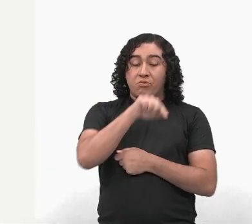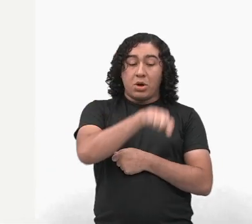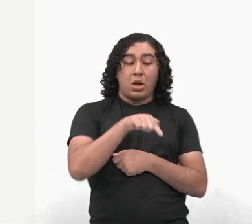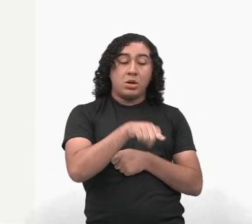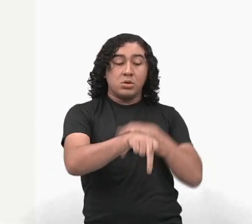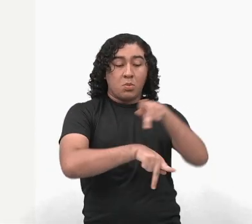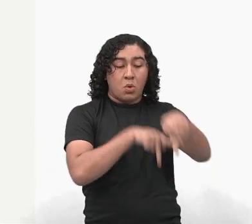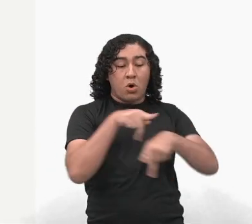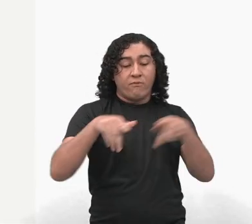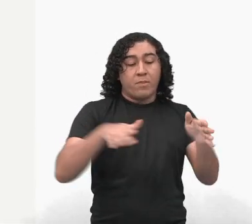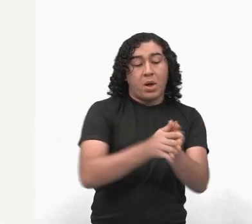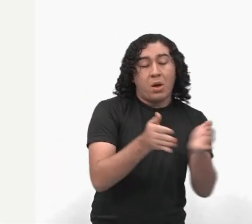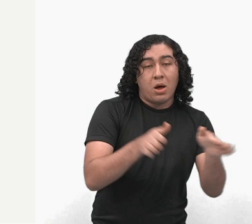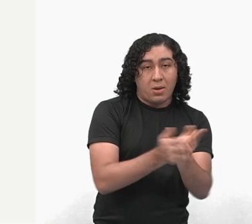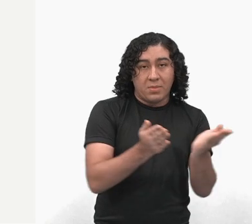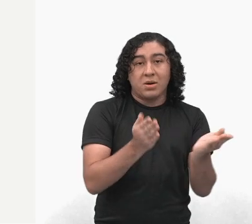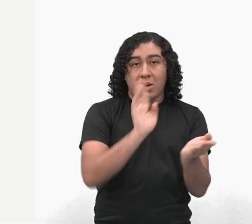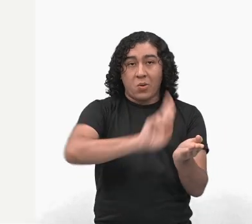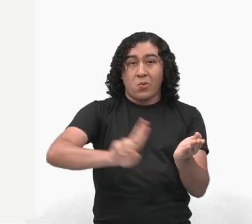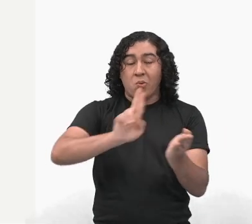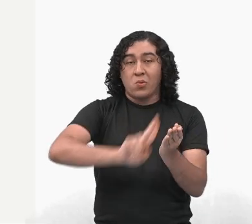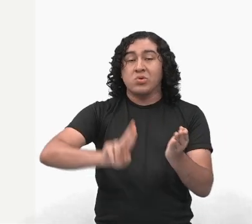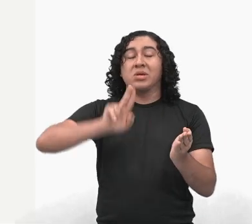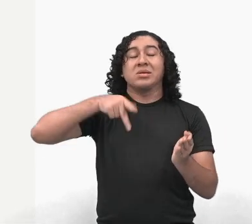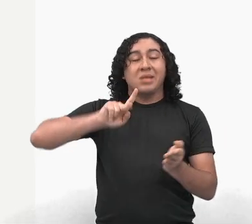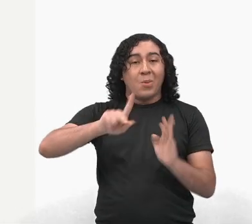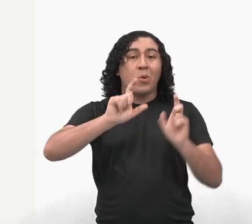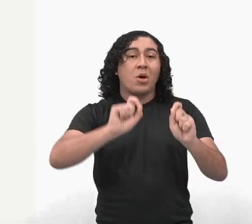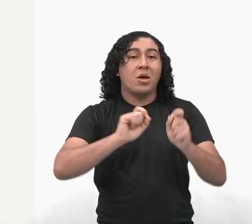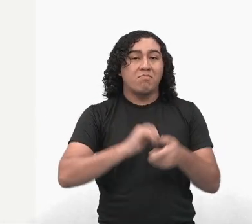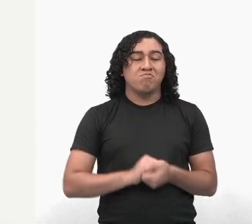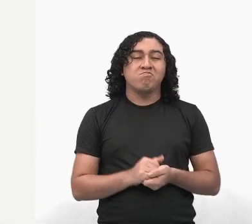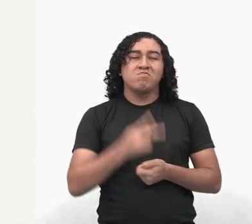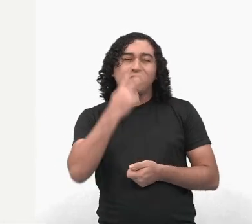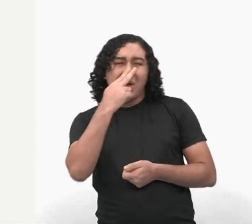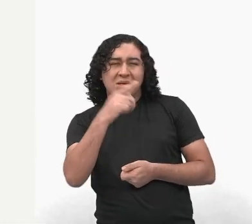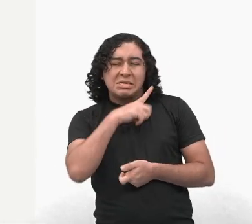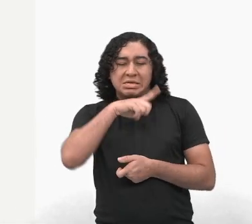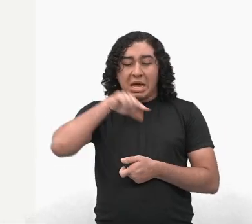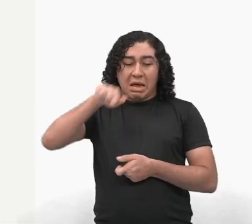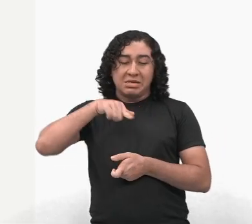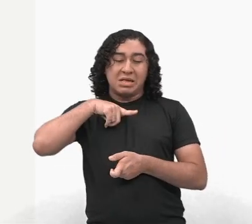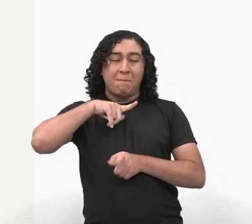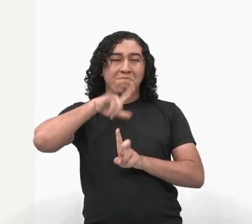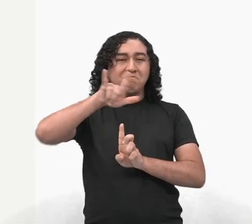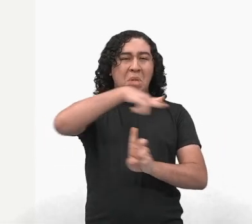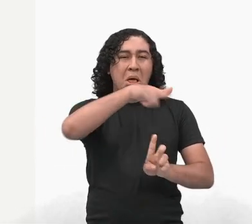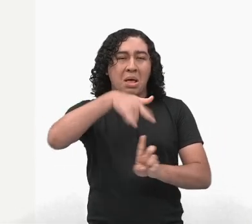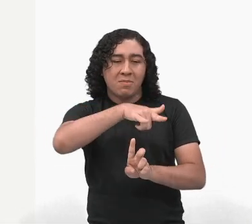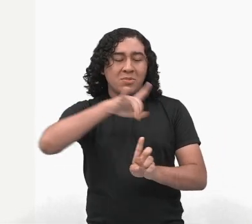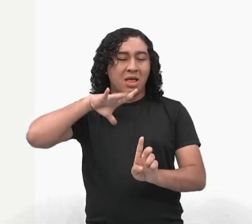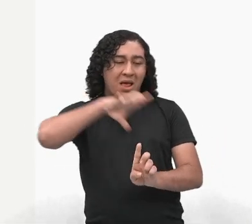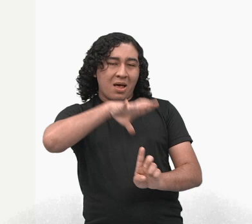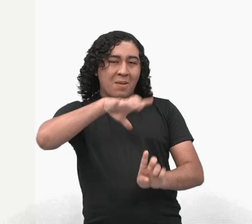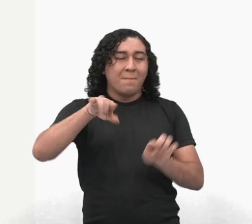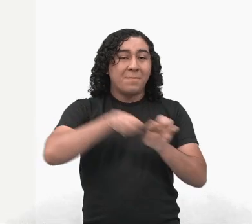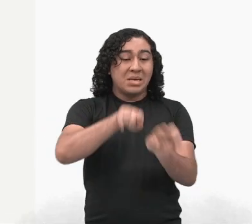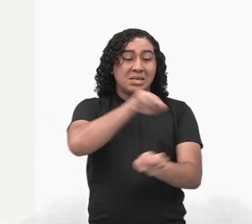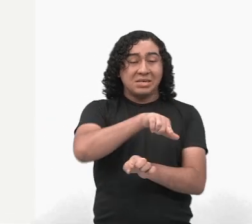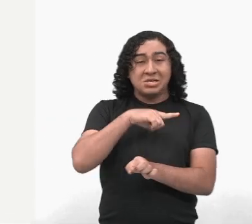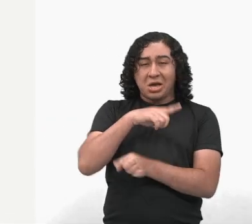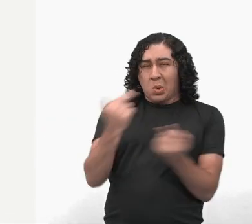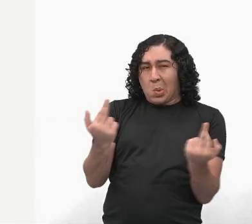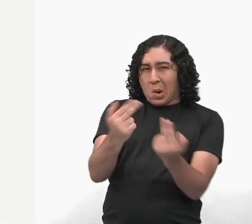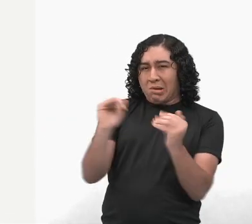da população, era utilizada como massa de manobra e não tinha, obviamente, os mesmos privilégios ali